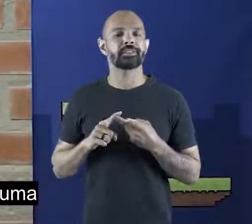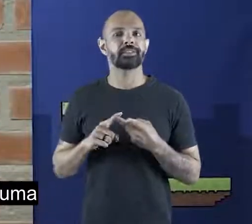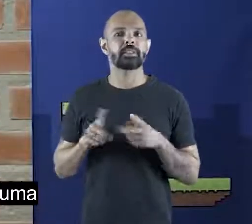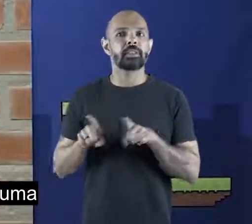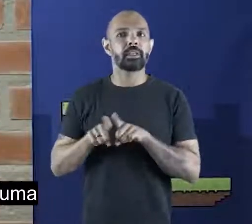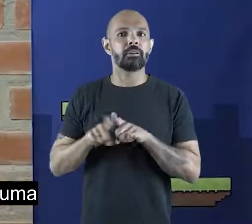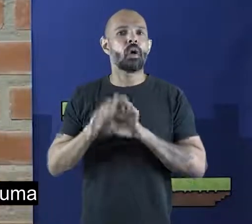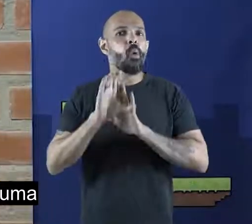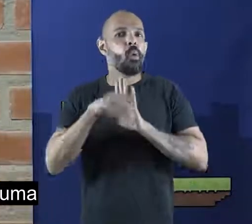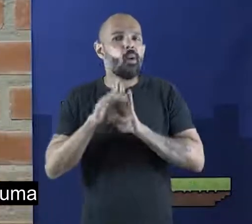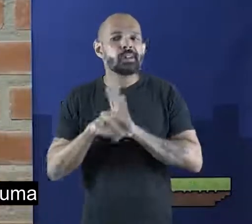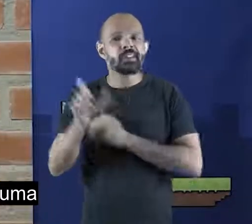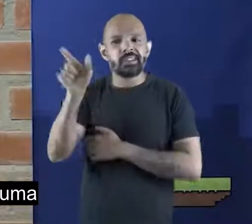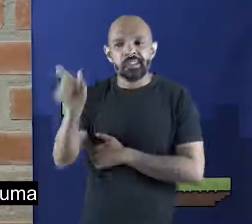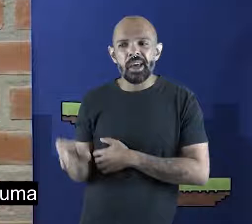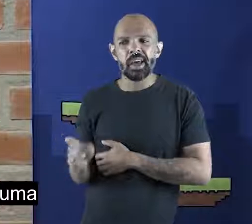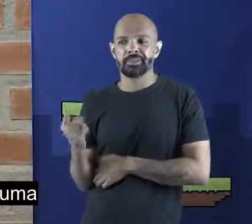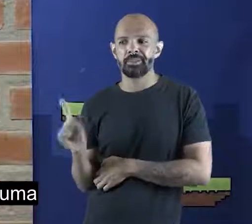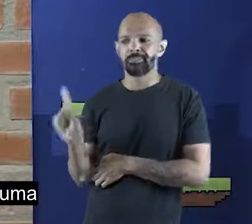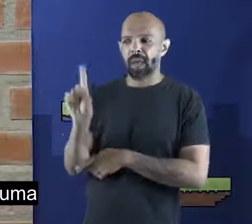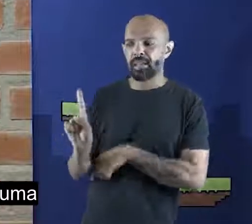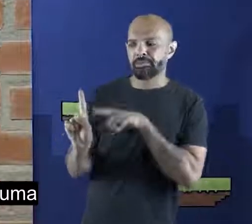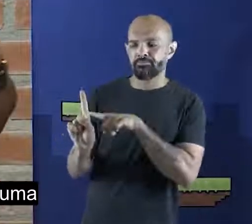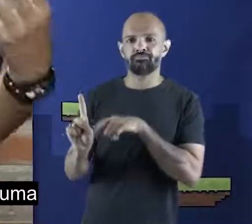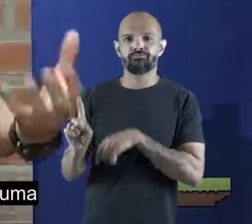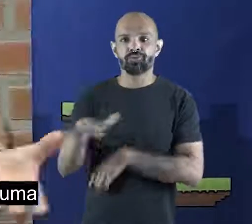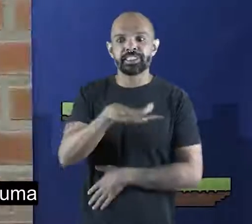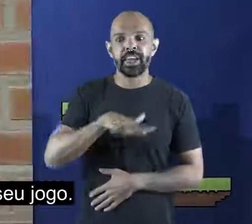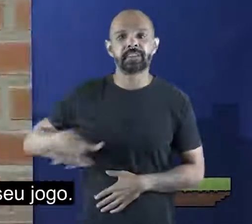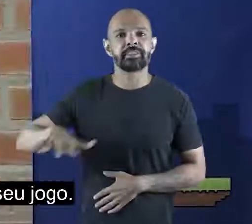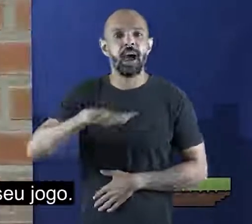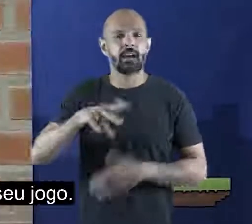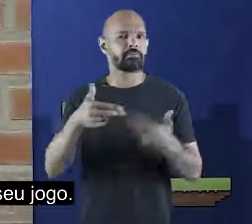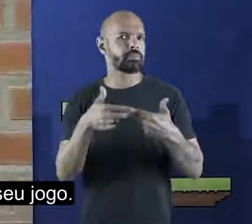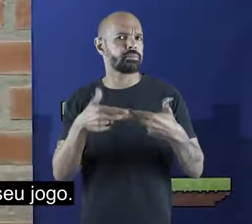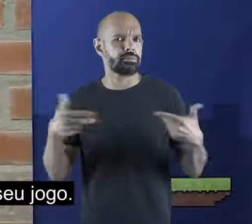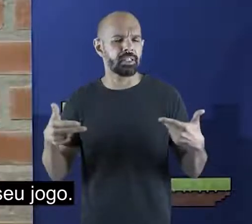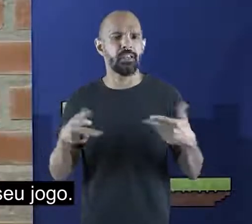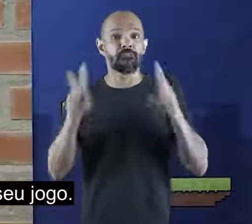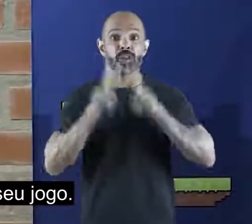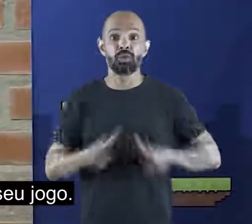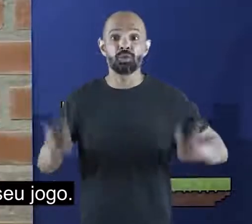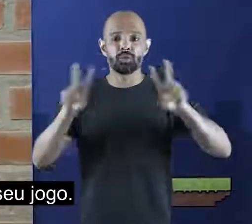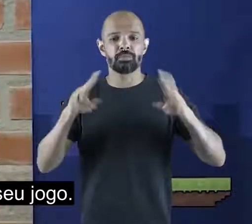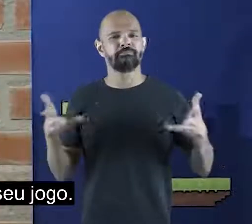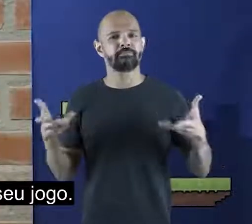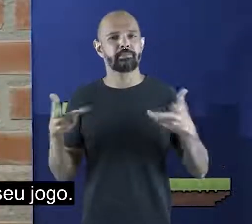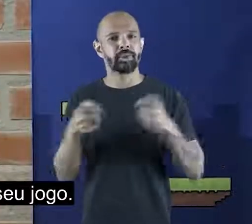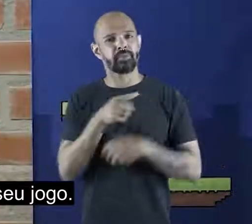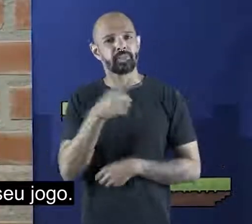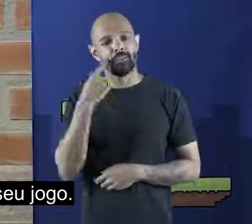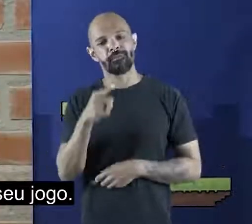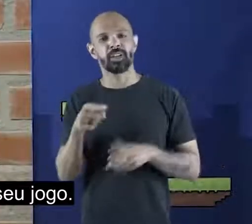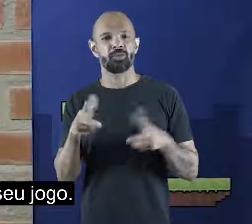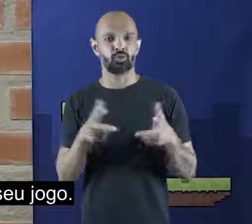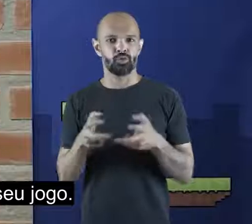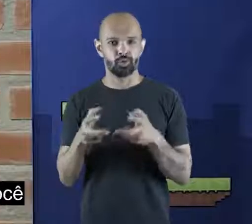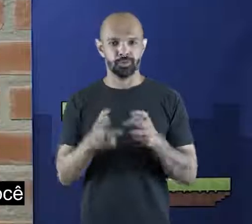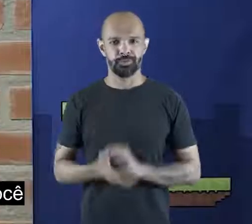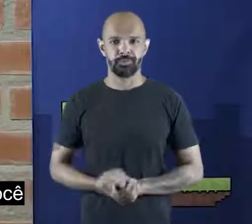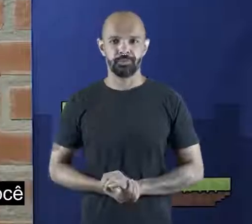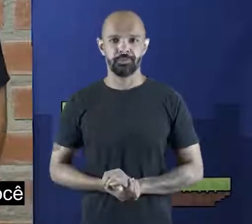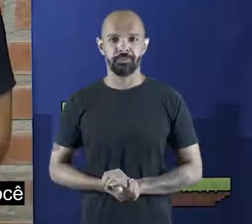até o conceito do personagem, ele cria o cenário, ele cria uma série de coisas visuais fantásticas que você vê dentro do seu jogo,